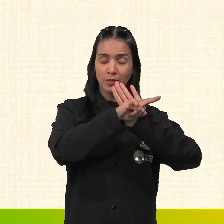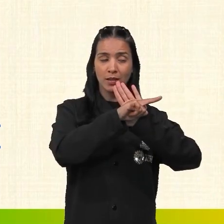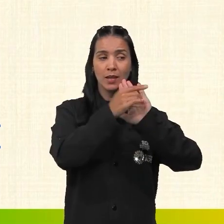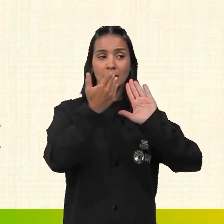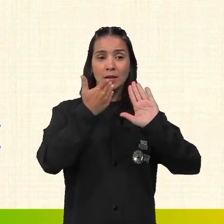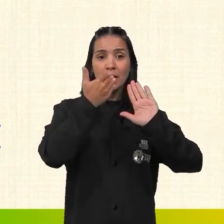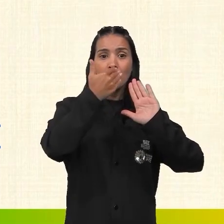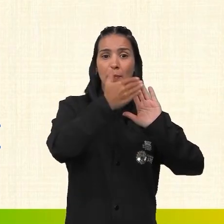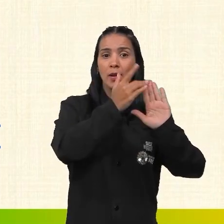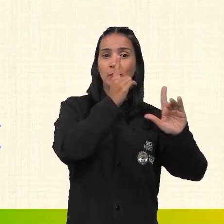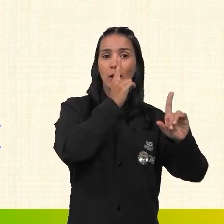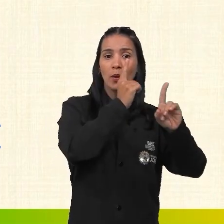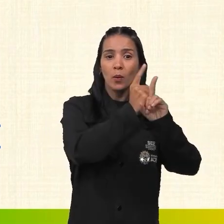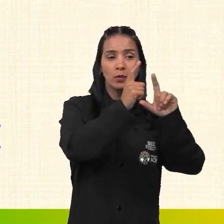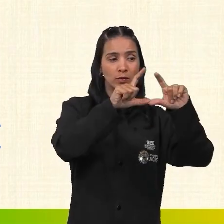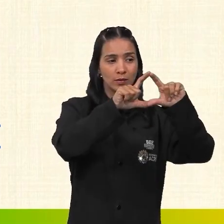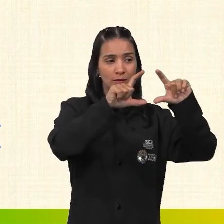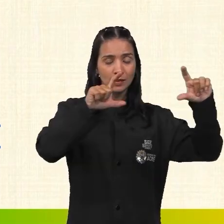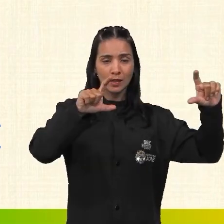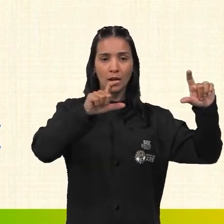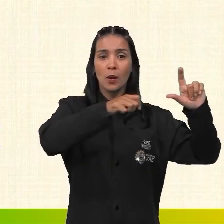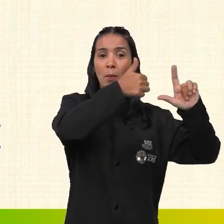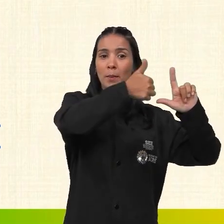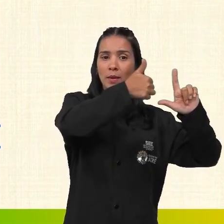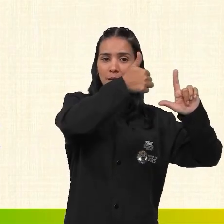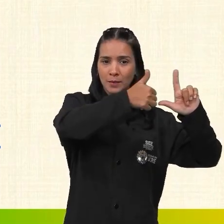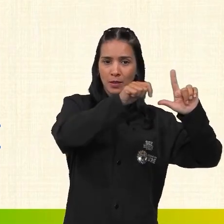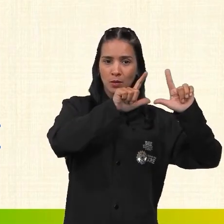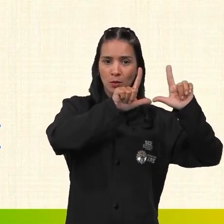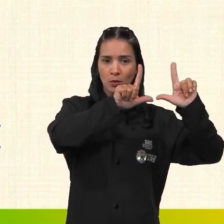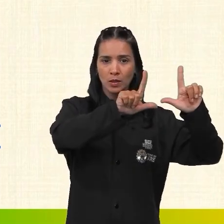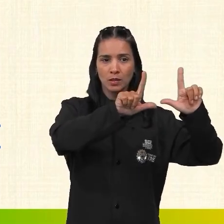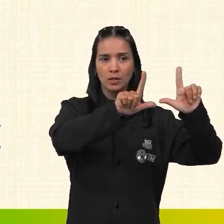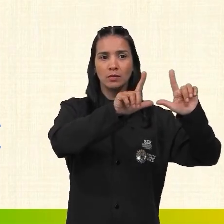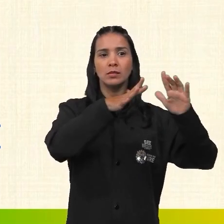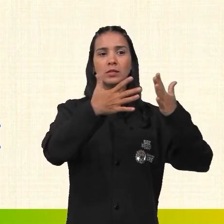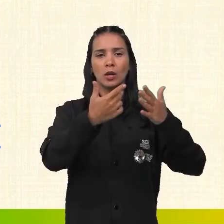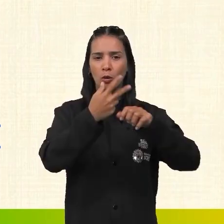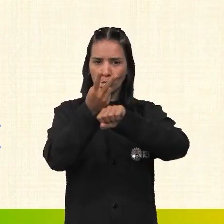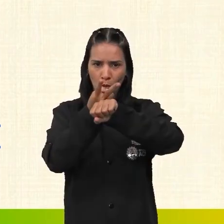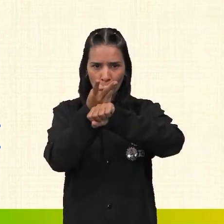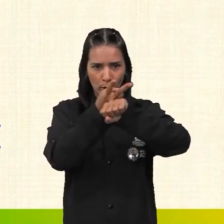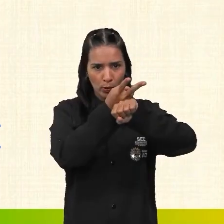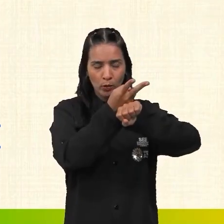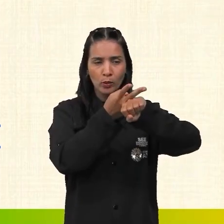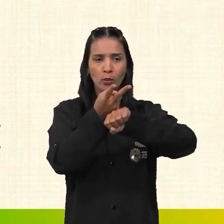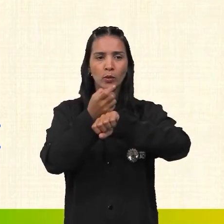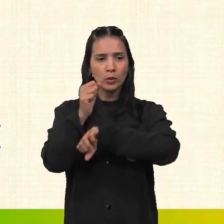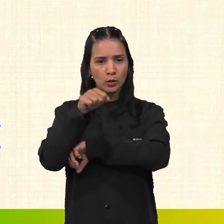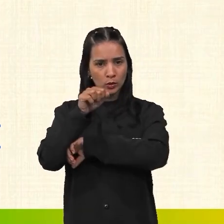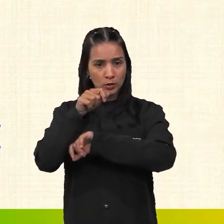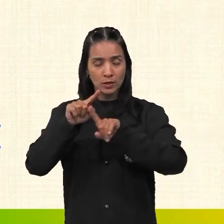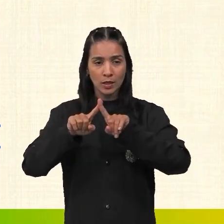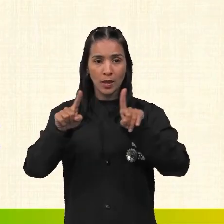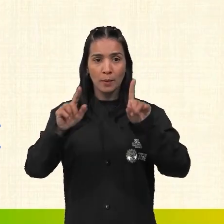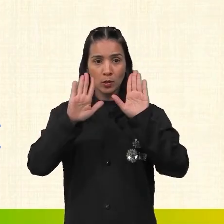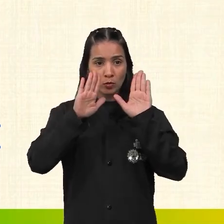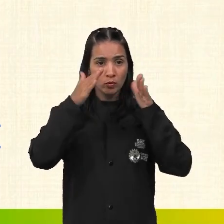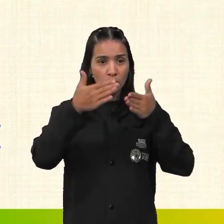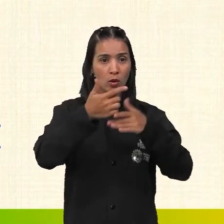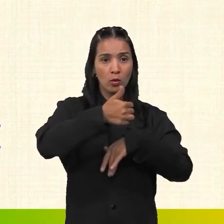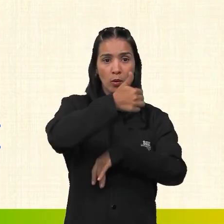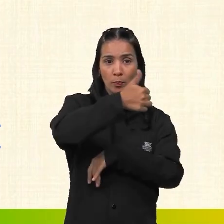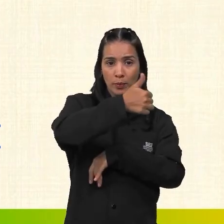já procurou por todo canto e que não achou, inclusive debaixo da cama, tudo bem? Na letra